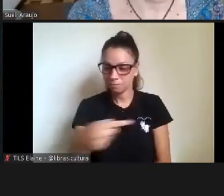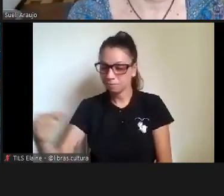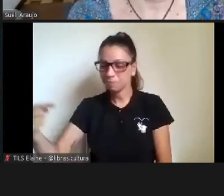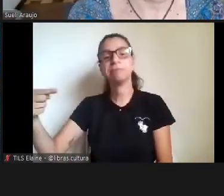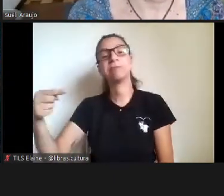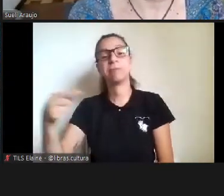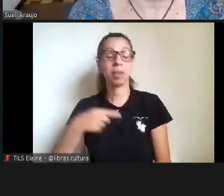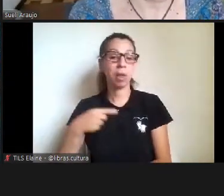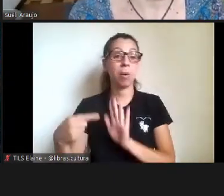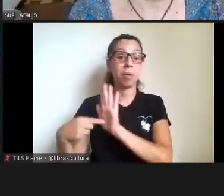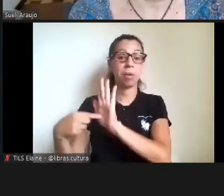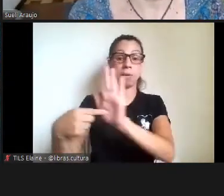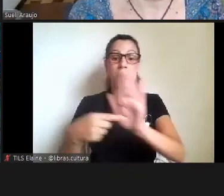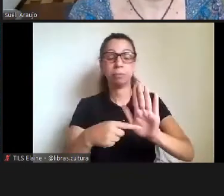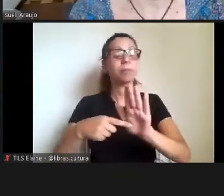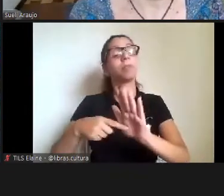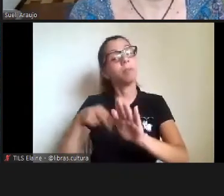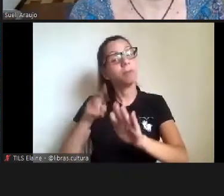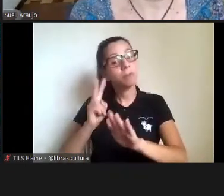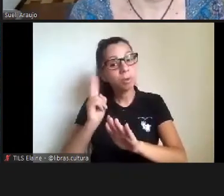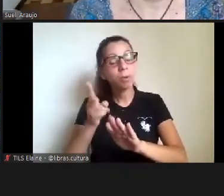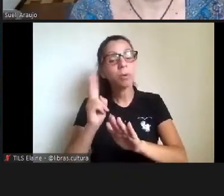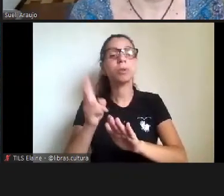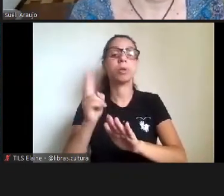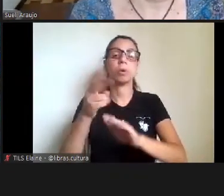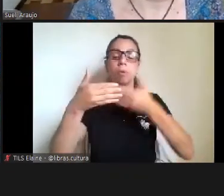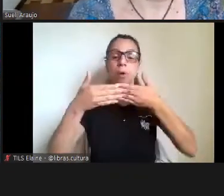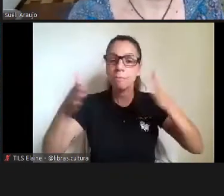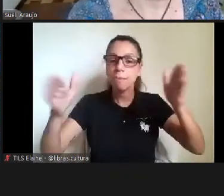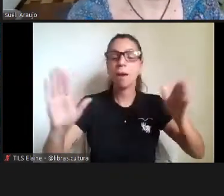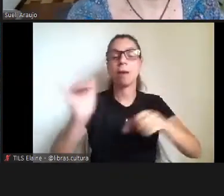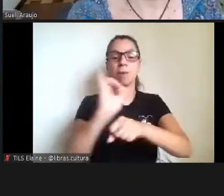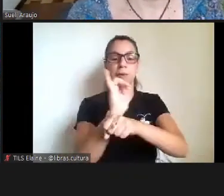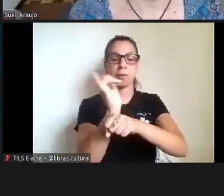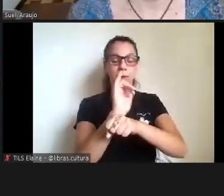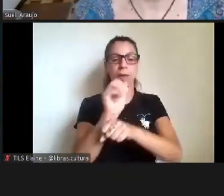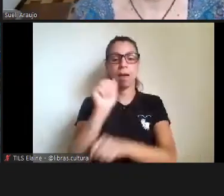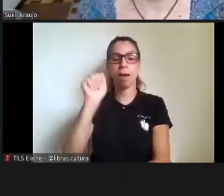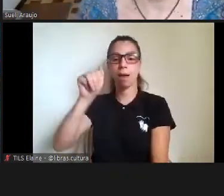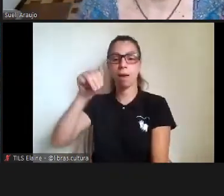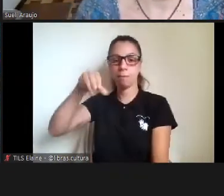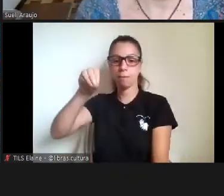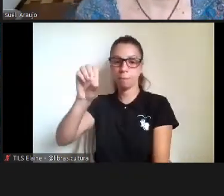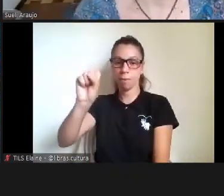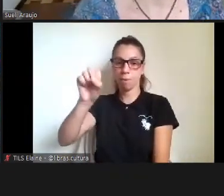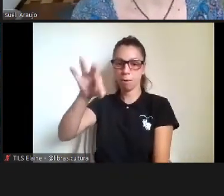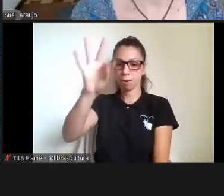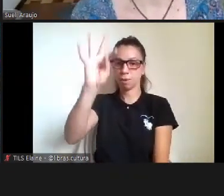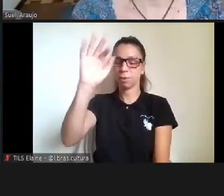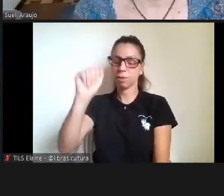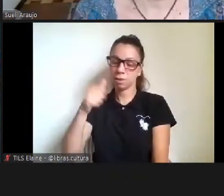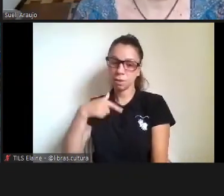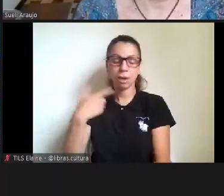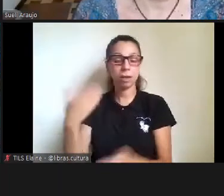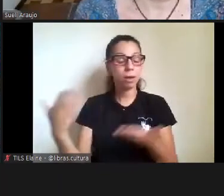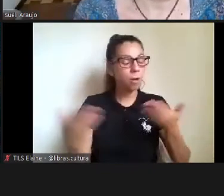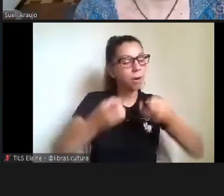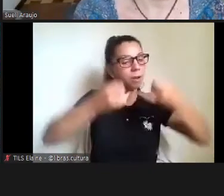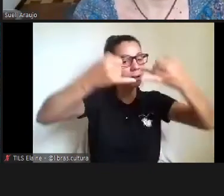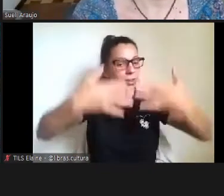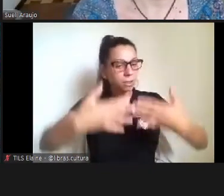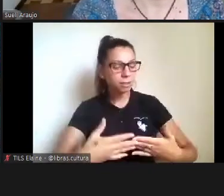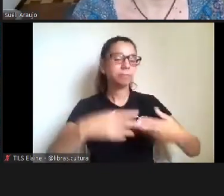permanecem disponíveis no canal do YouTube da Mostra. Então, se você não conseguiu assistir a esses trabalhos nas suas estreias, vai ouvir agora uma conversa